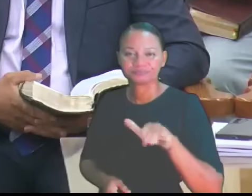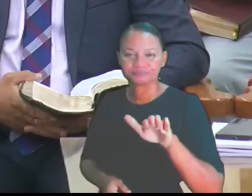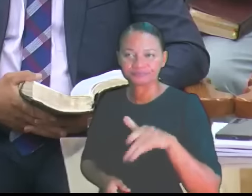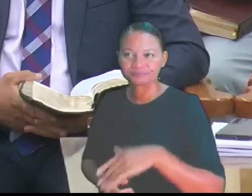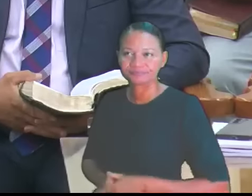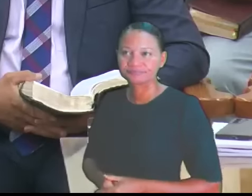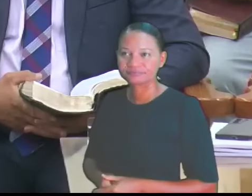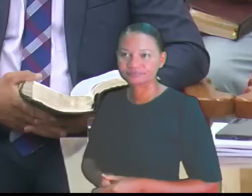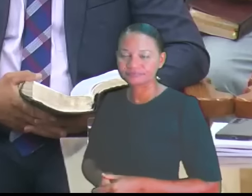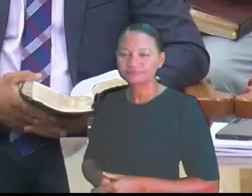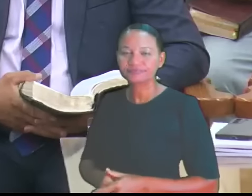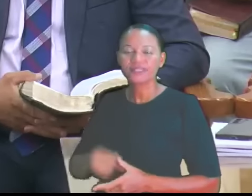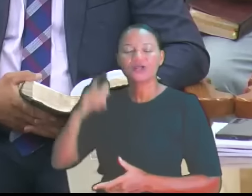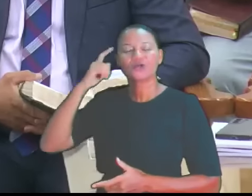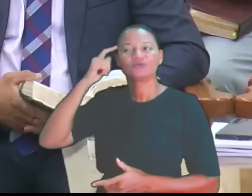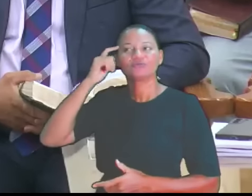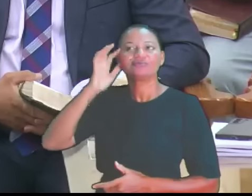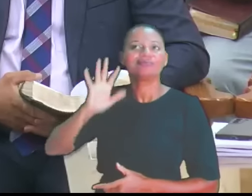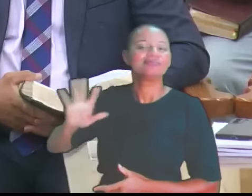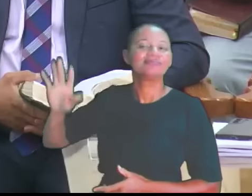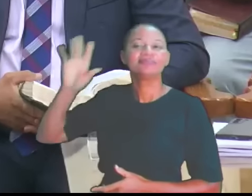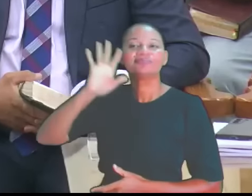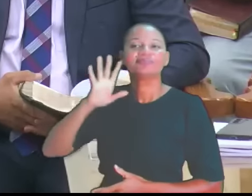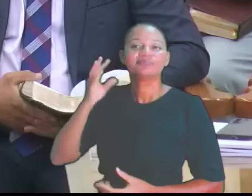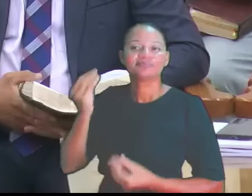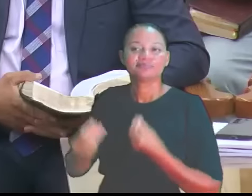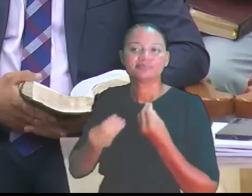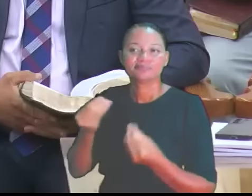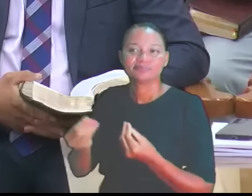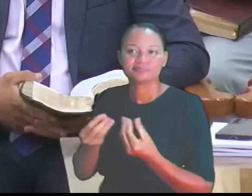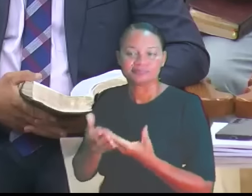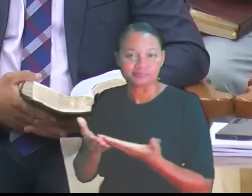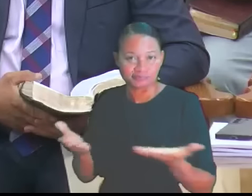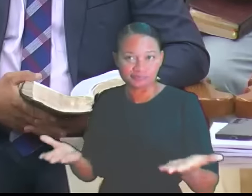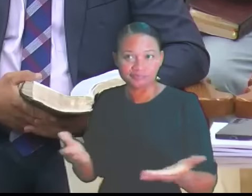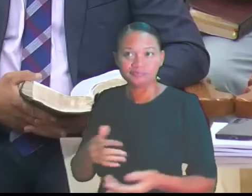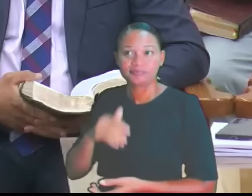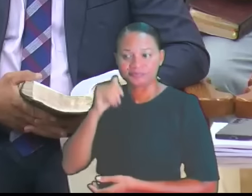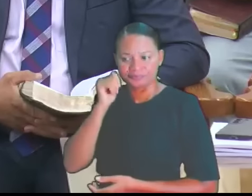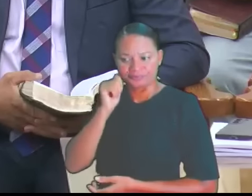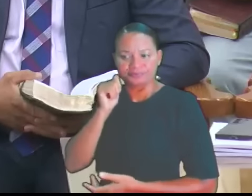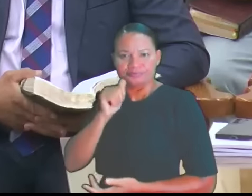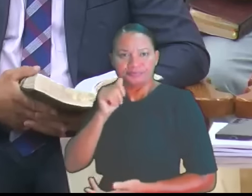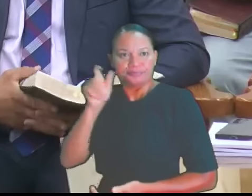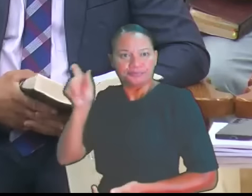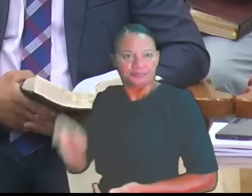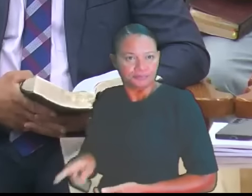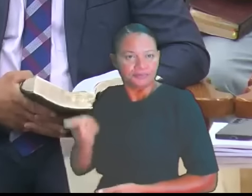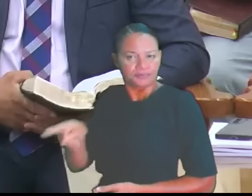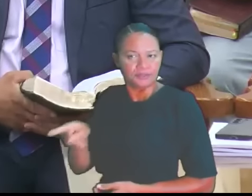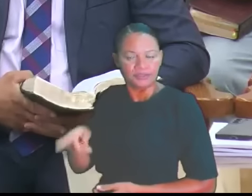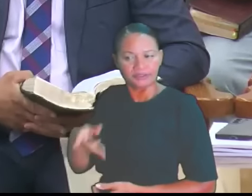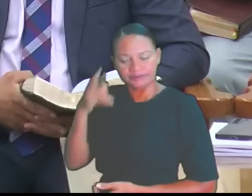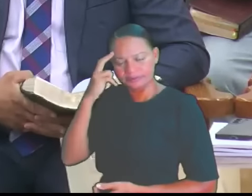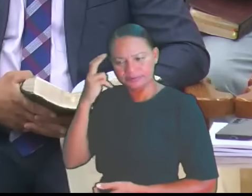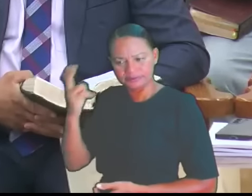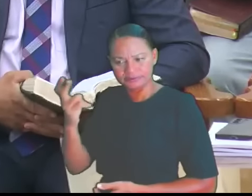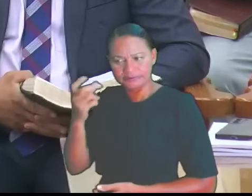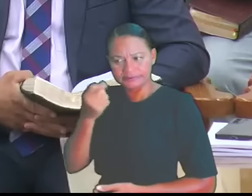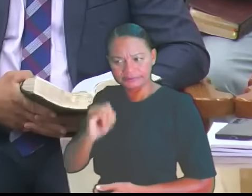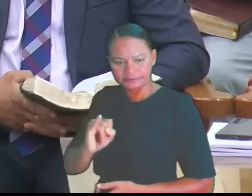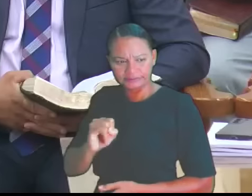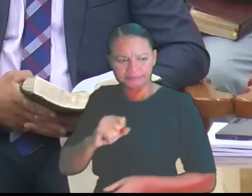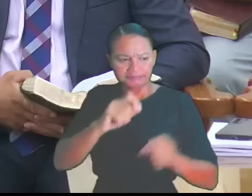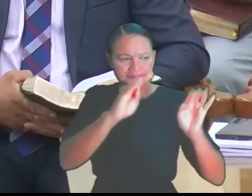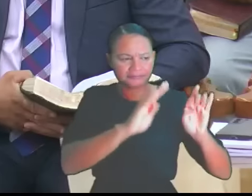Eu vou conjecturar. Essa mulher é inteligente. Espera aí. Se Baal é o Deus da